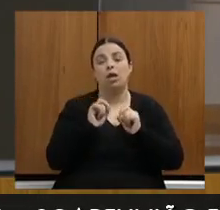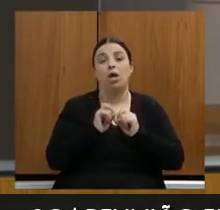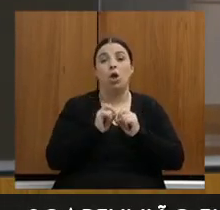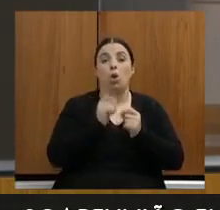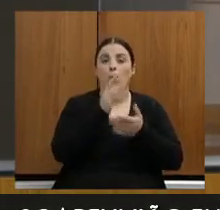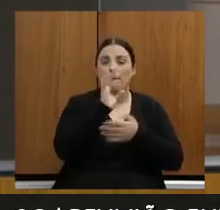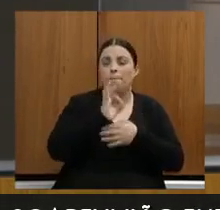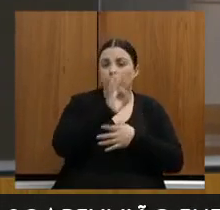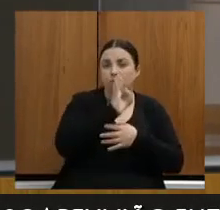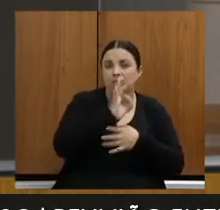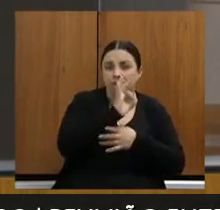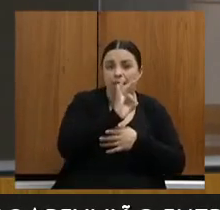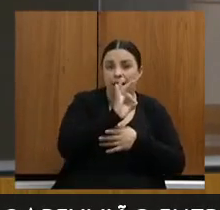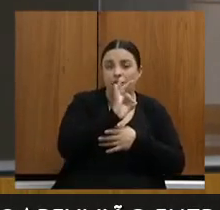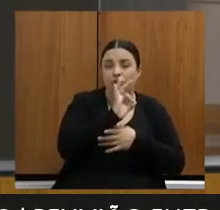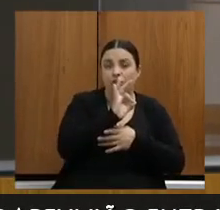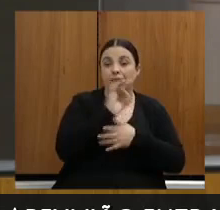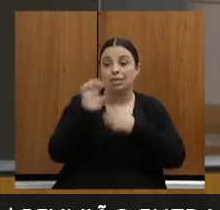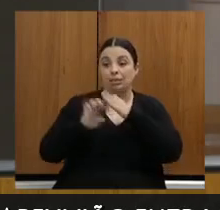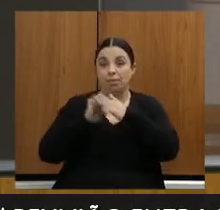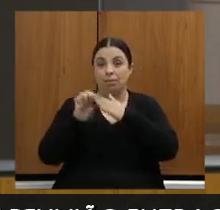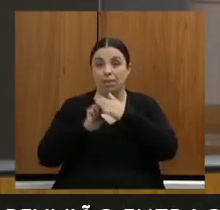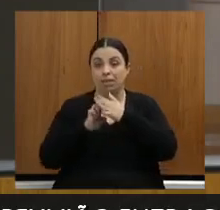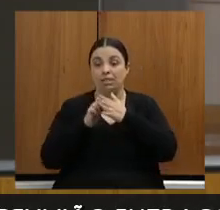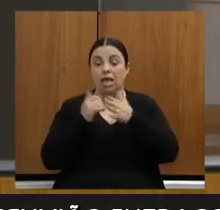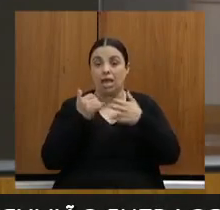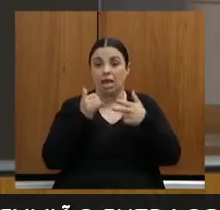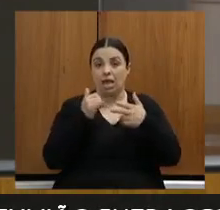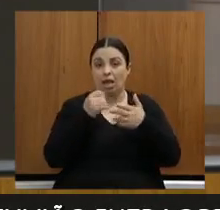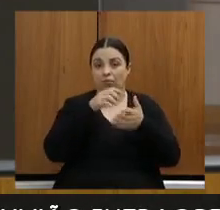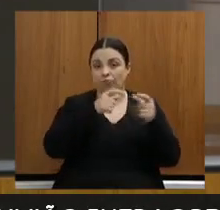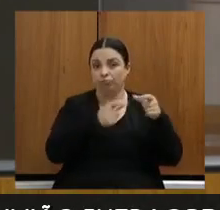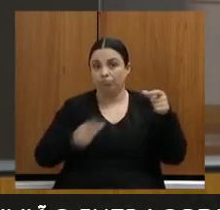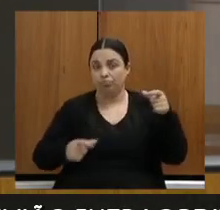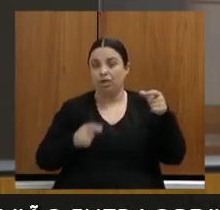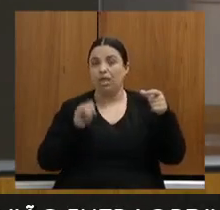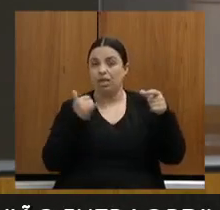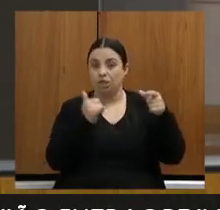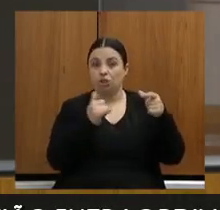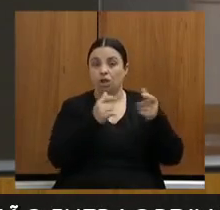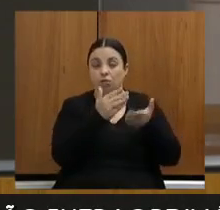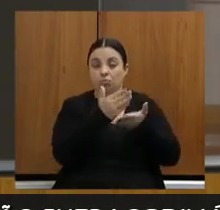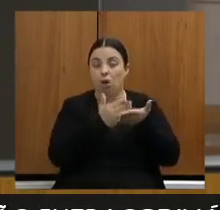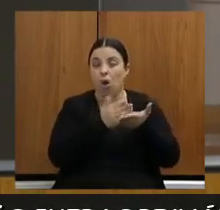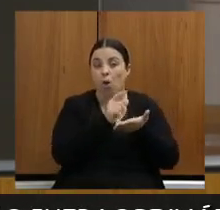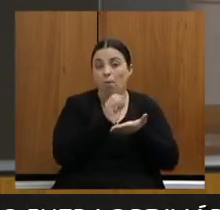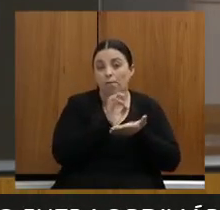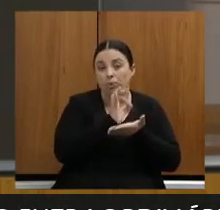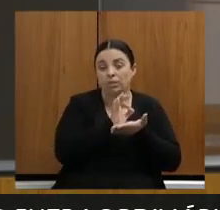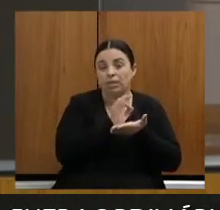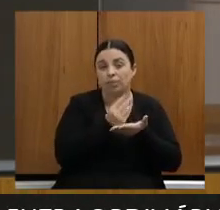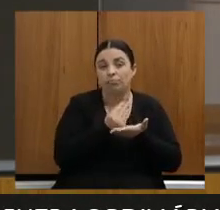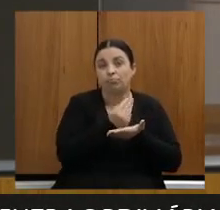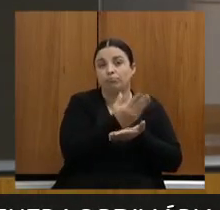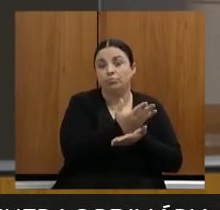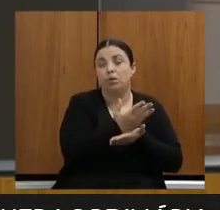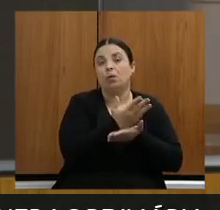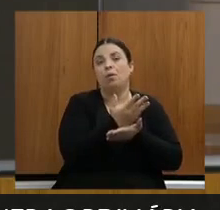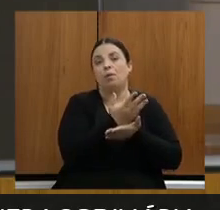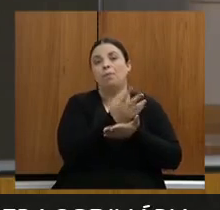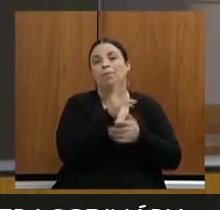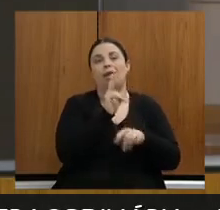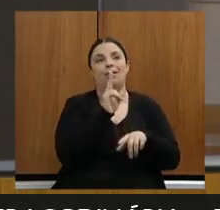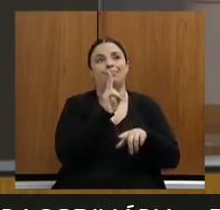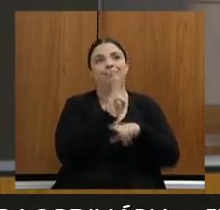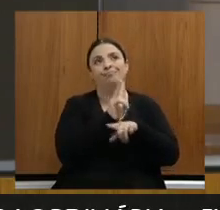destinados em políticas de eficiência energética teve um ano que essa amiga que fez troca de geladeiras